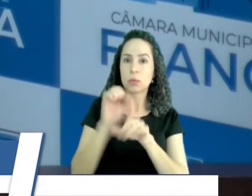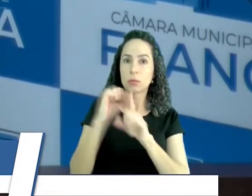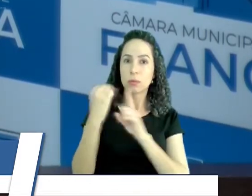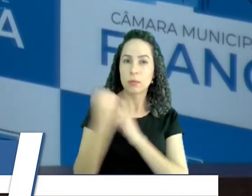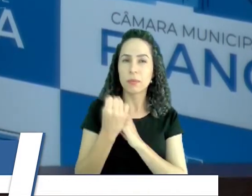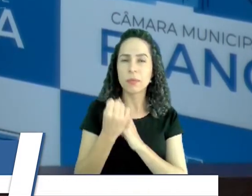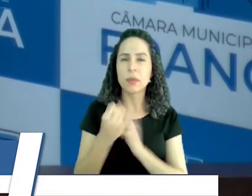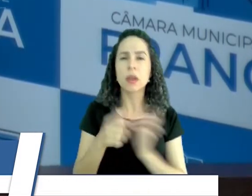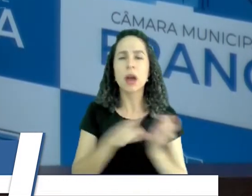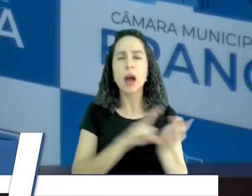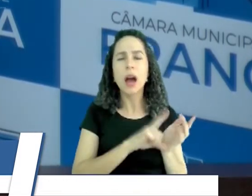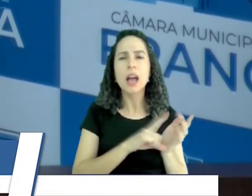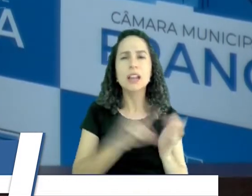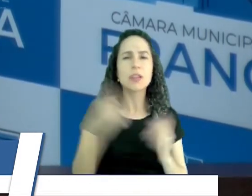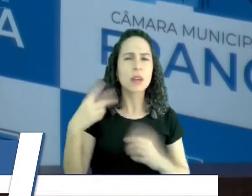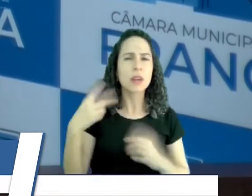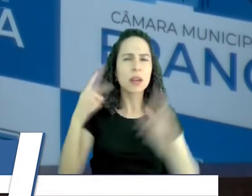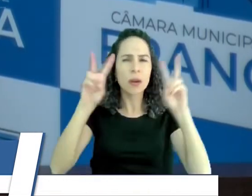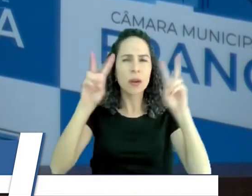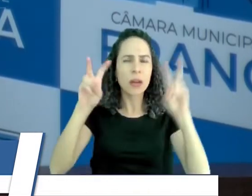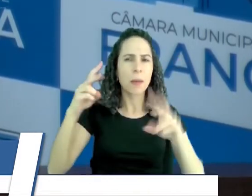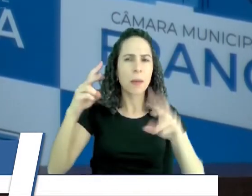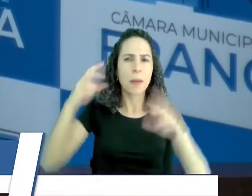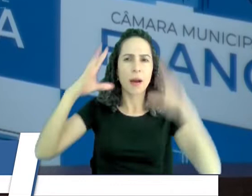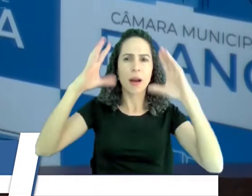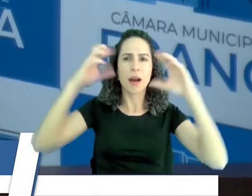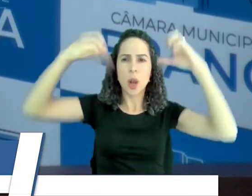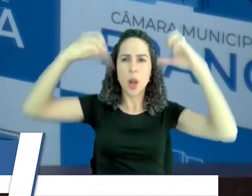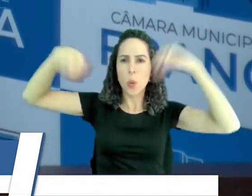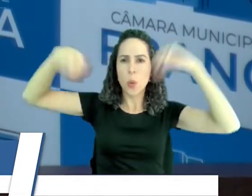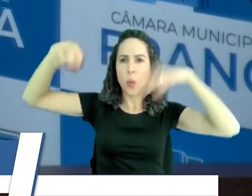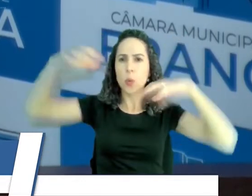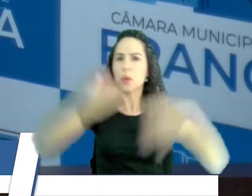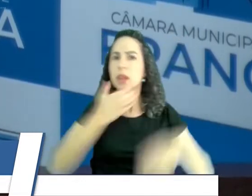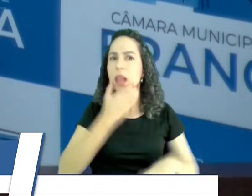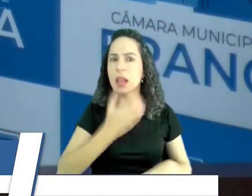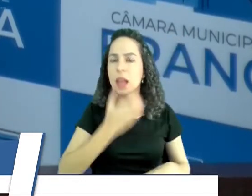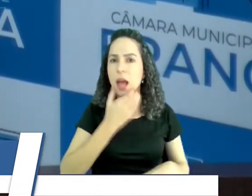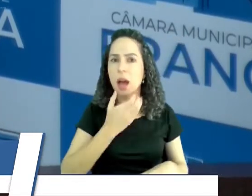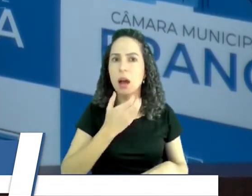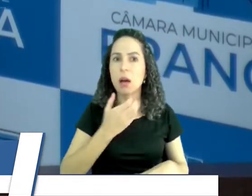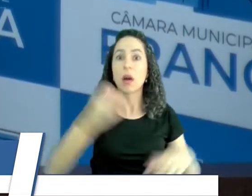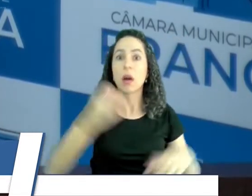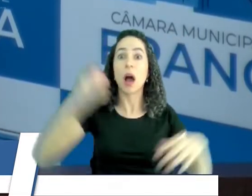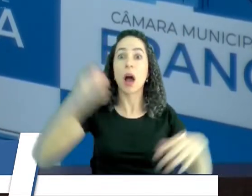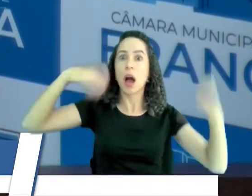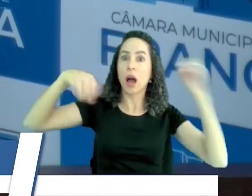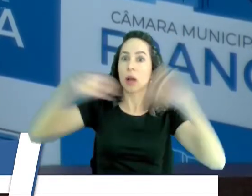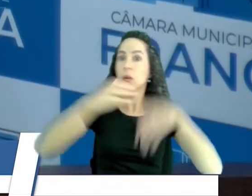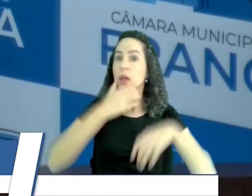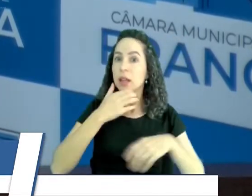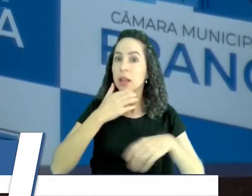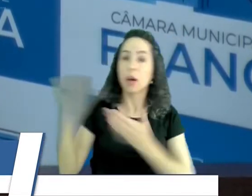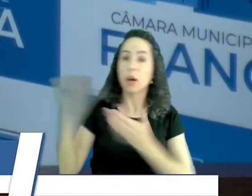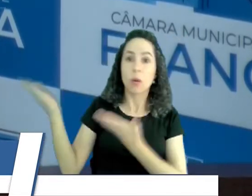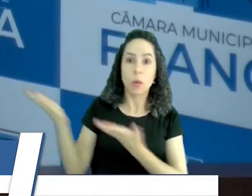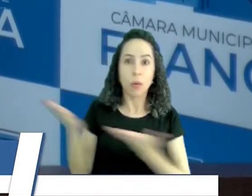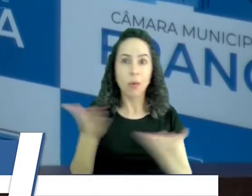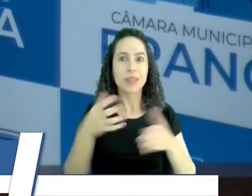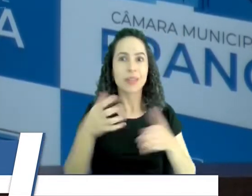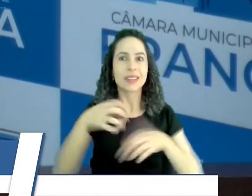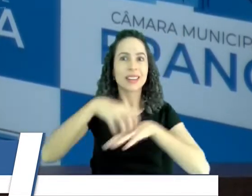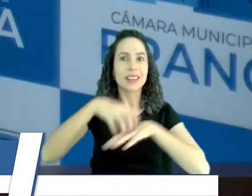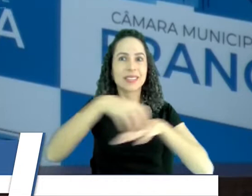Natal, de iluminação de Natal, a iluminação de Natal é um atrativo turístico que não necessariamente precisa ser bancado